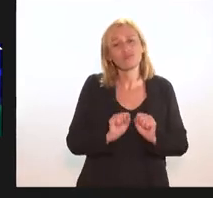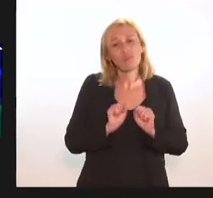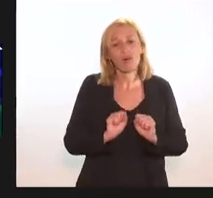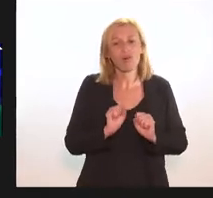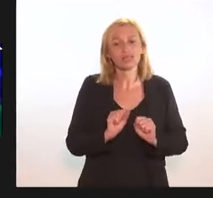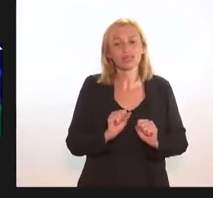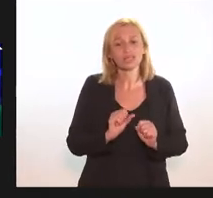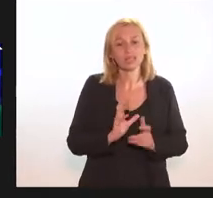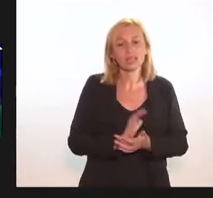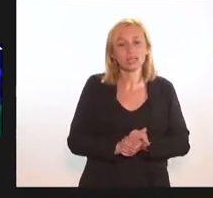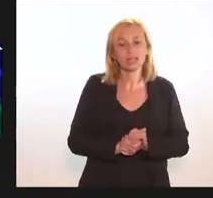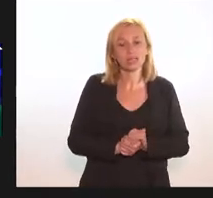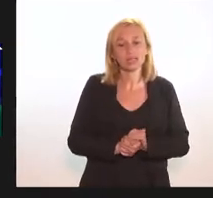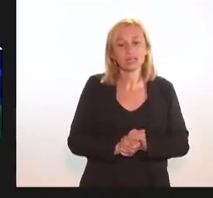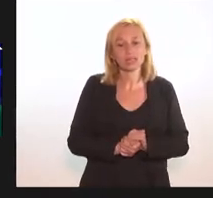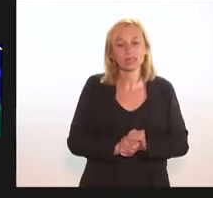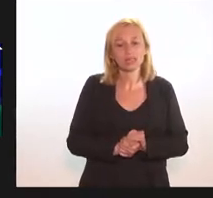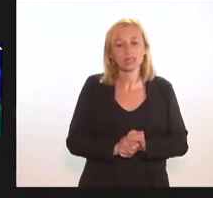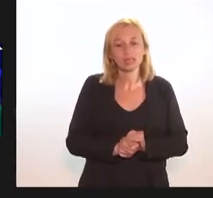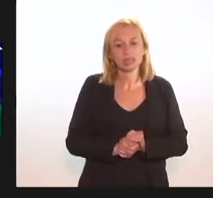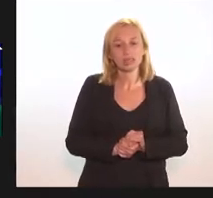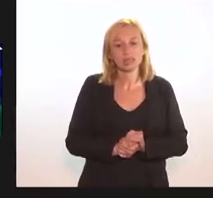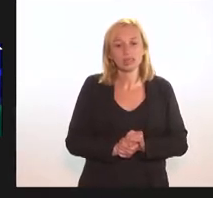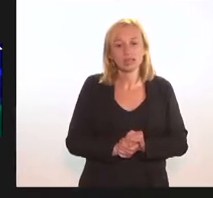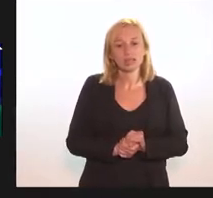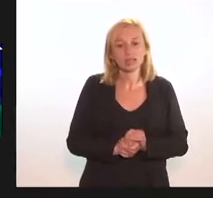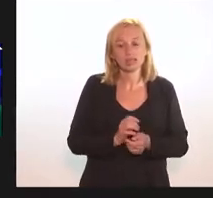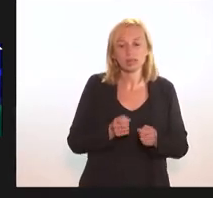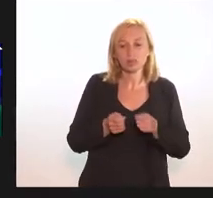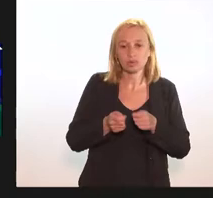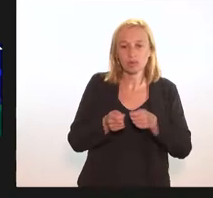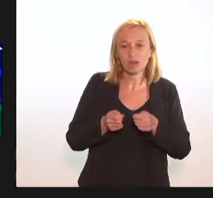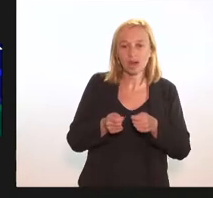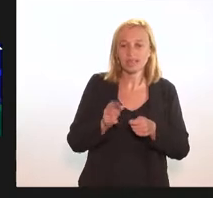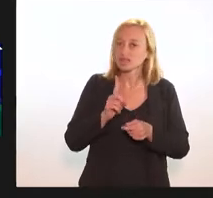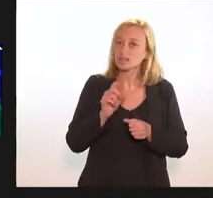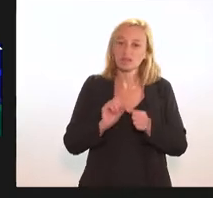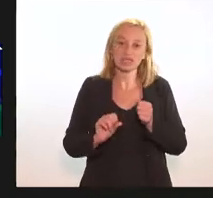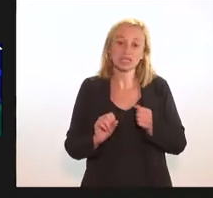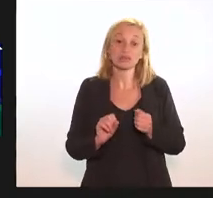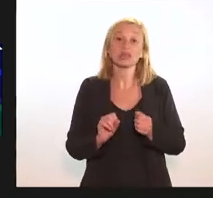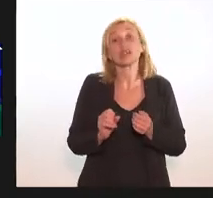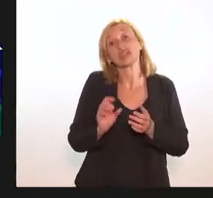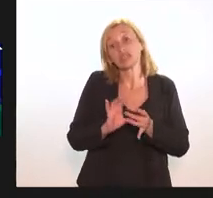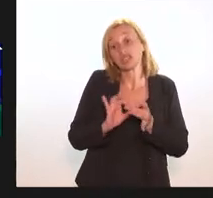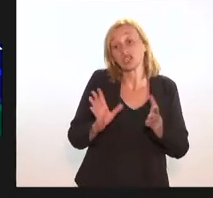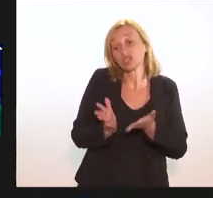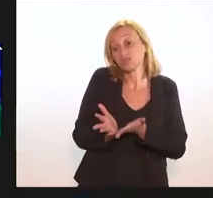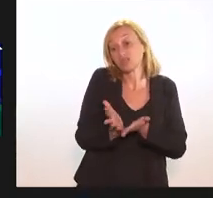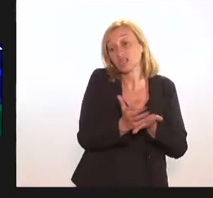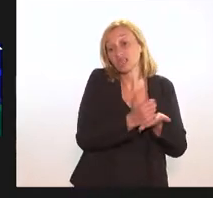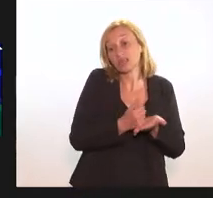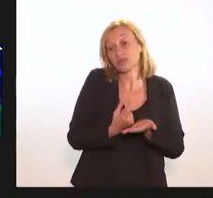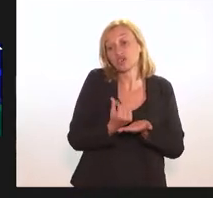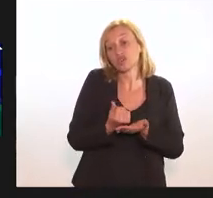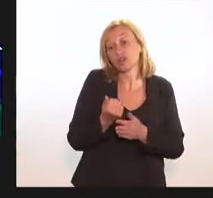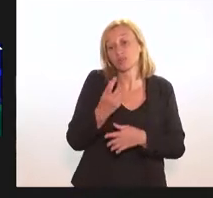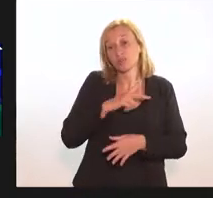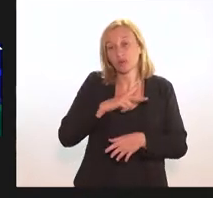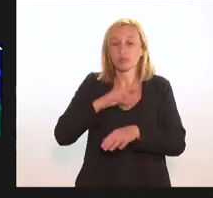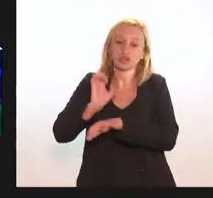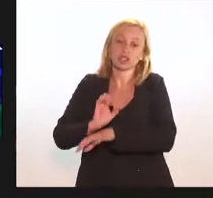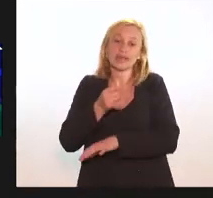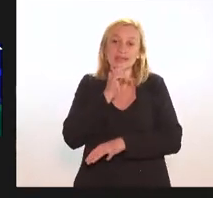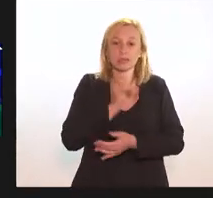ser monetizado, e a gente não faz isso, e com isso a gente deixa de recolher divisas, dinheiro para o próprio estado. Vou dar um